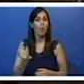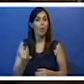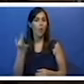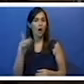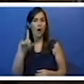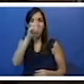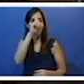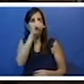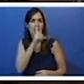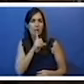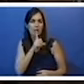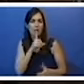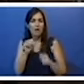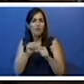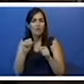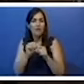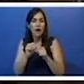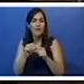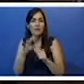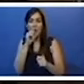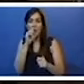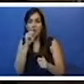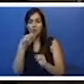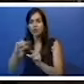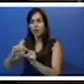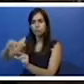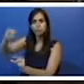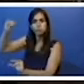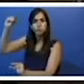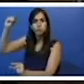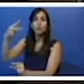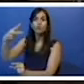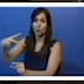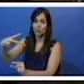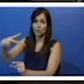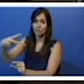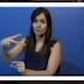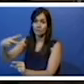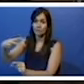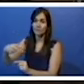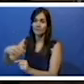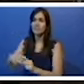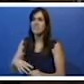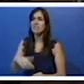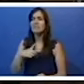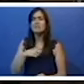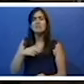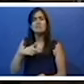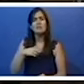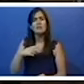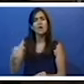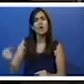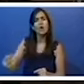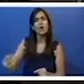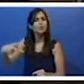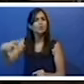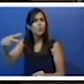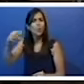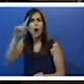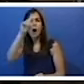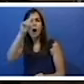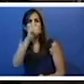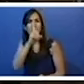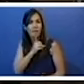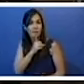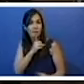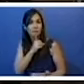amarelas formam a barra laranja duas então se Duas Barras laranja Duas